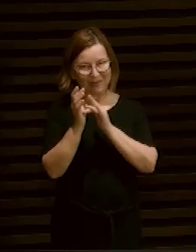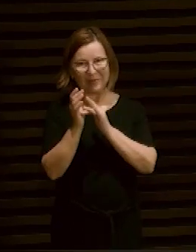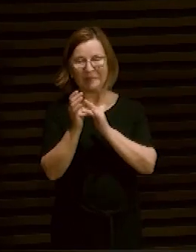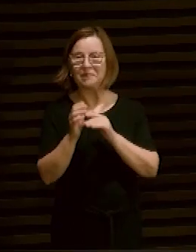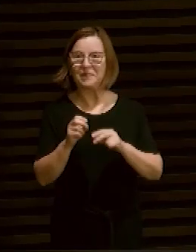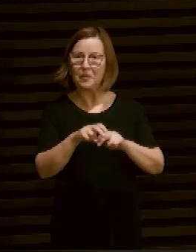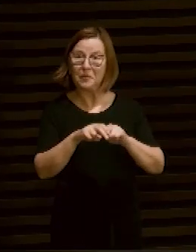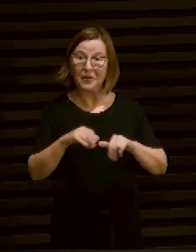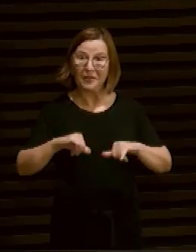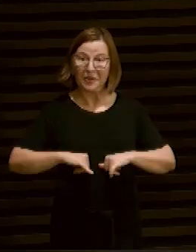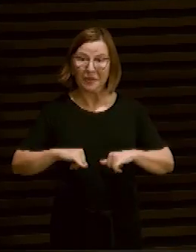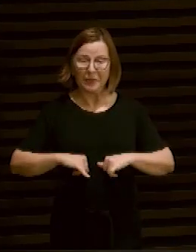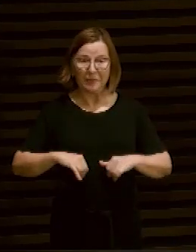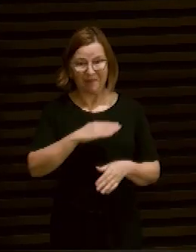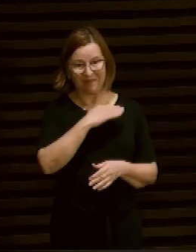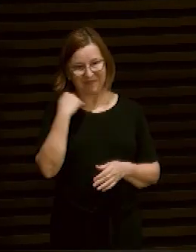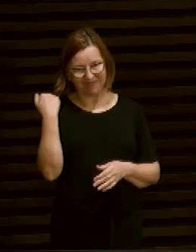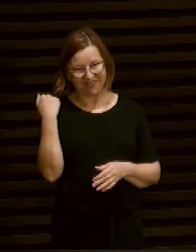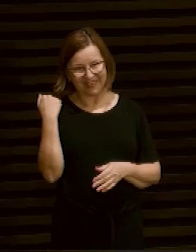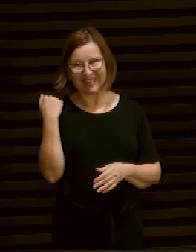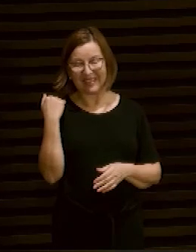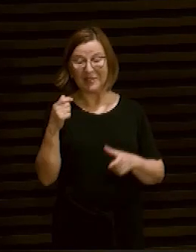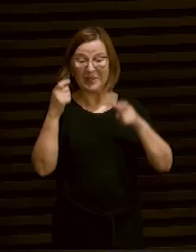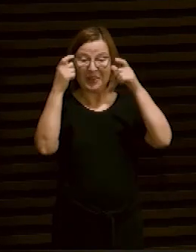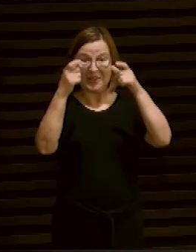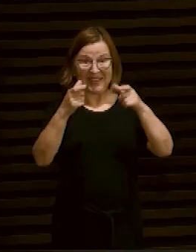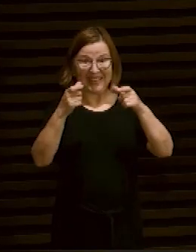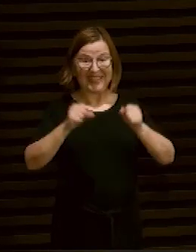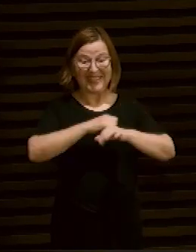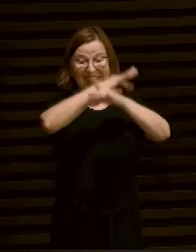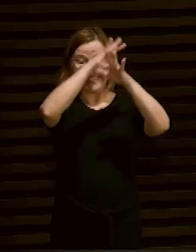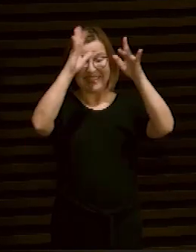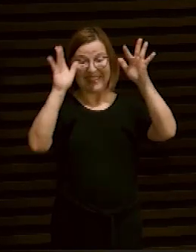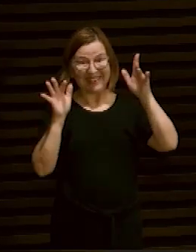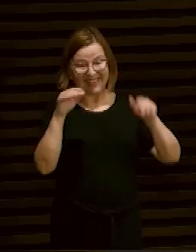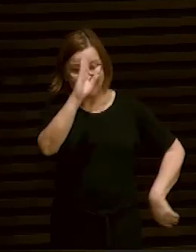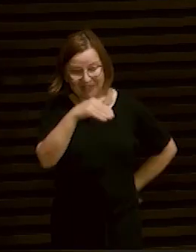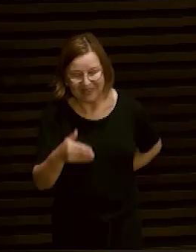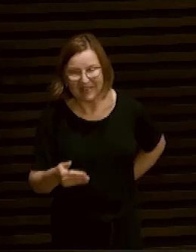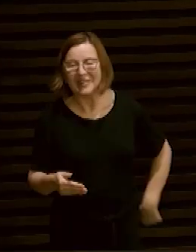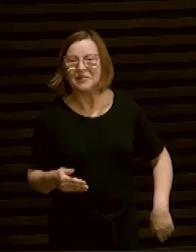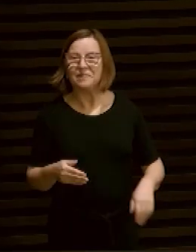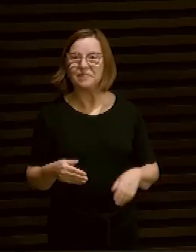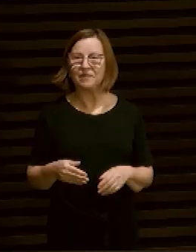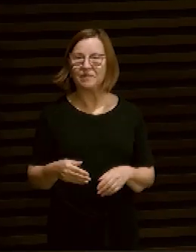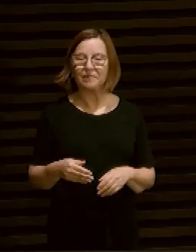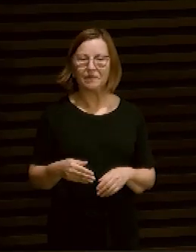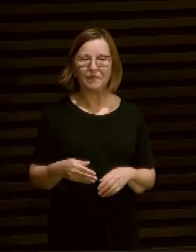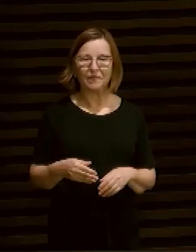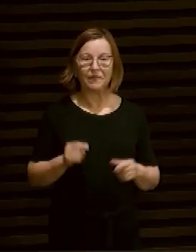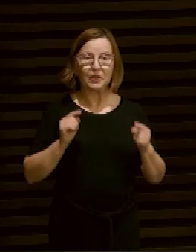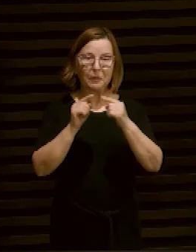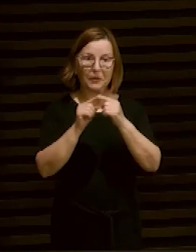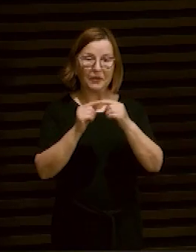do sofrimento da morte, foi coroado de glória e de honra, para que pela graça de